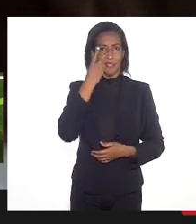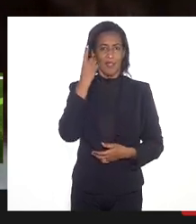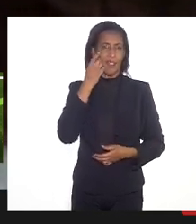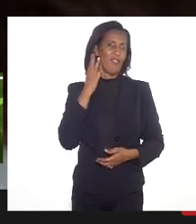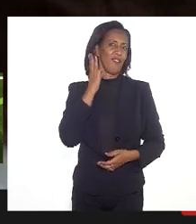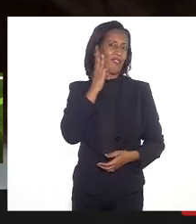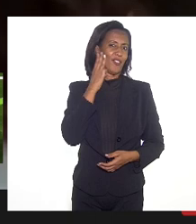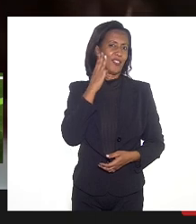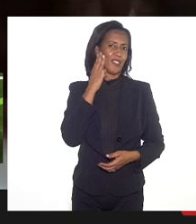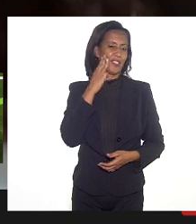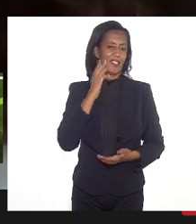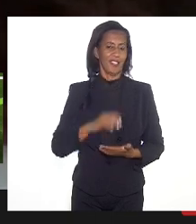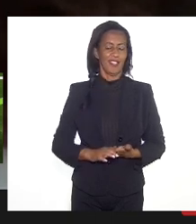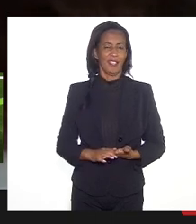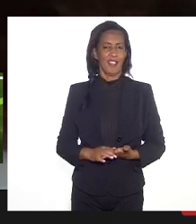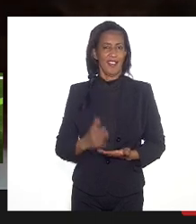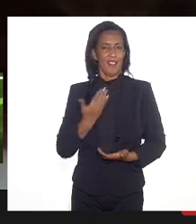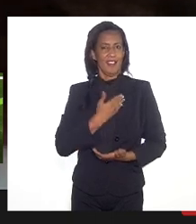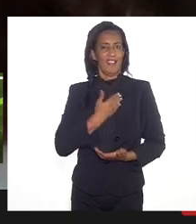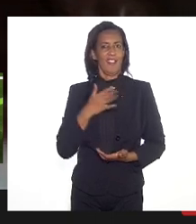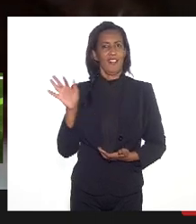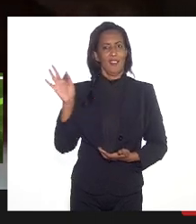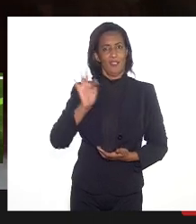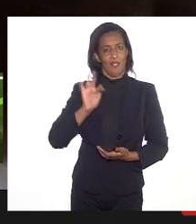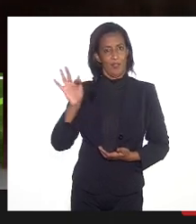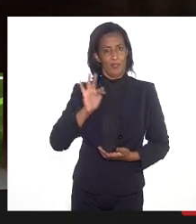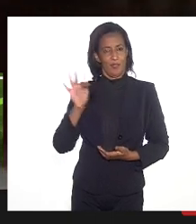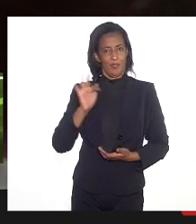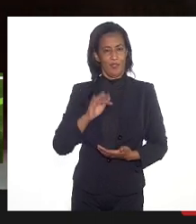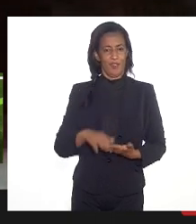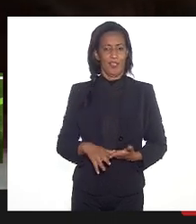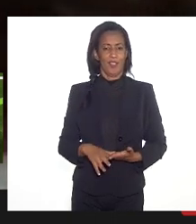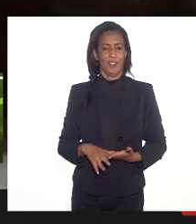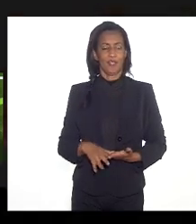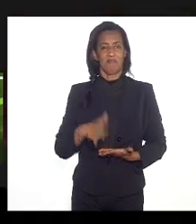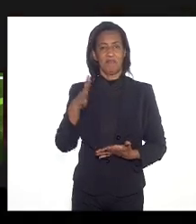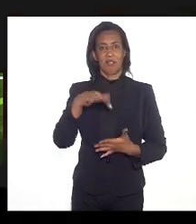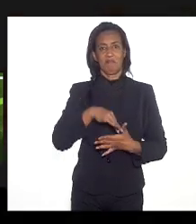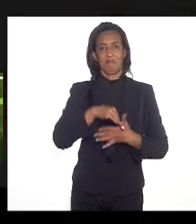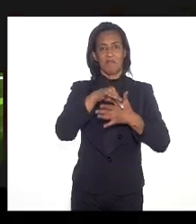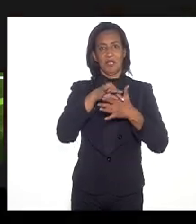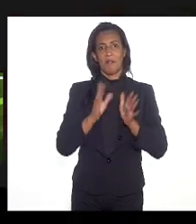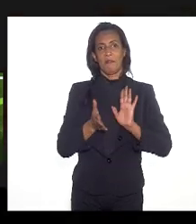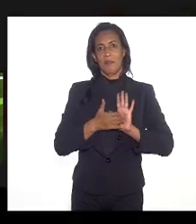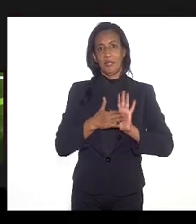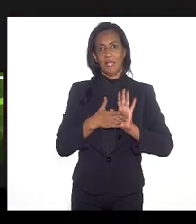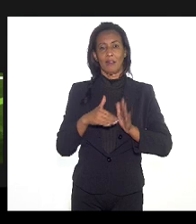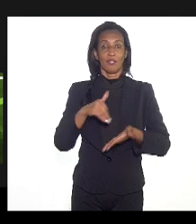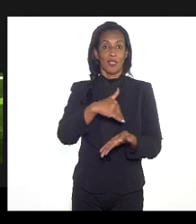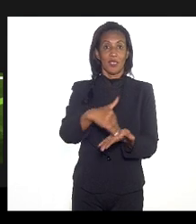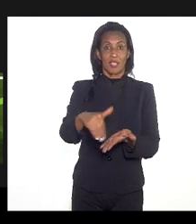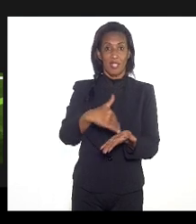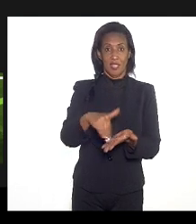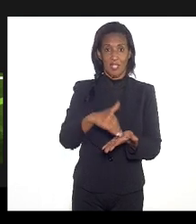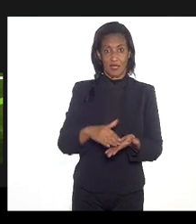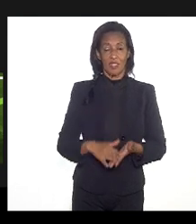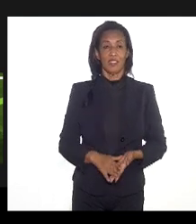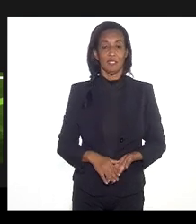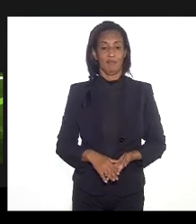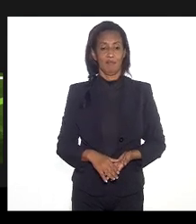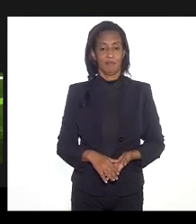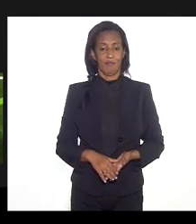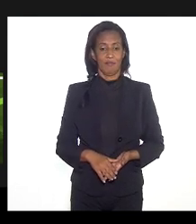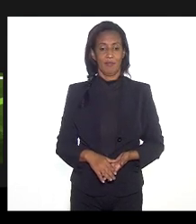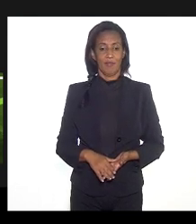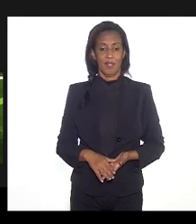Valdec, colega da Faculdade de Educação, aos representantes de mandatos das secretarias aqui, mas não